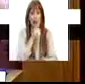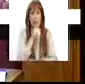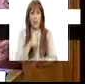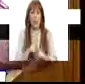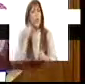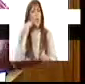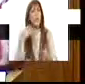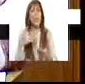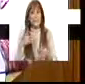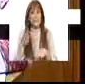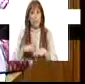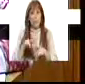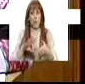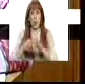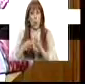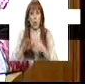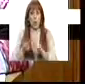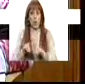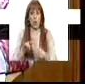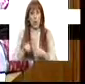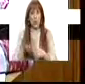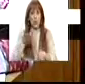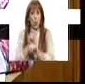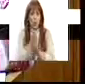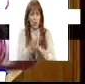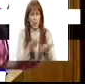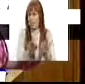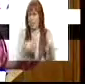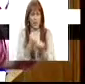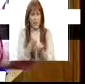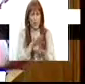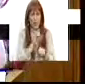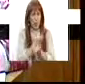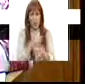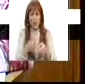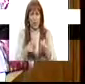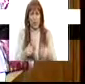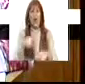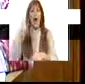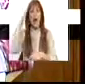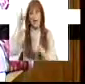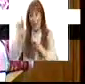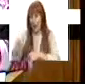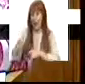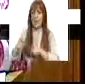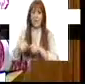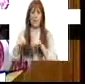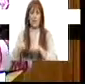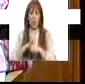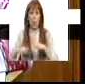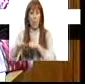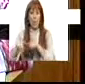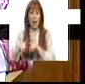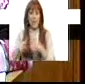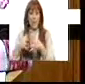Como geraram esta lógica noutros setores e noutros serviços, julgamos que este passo